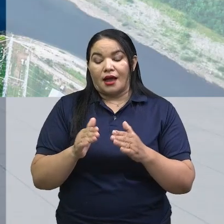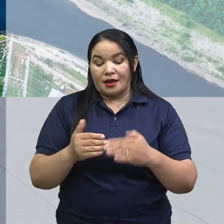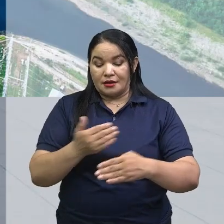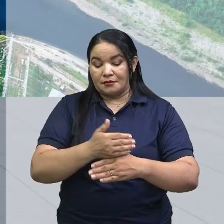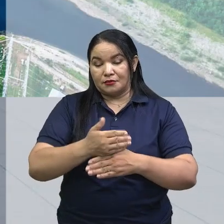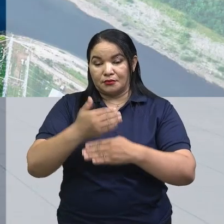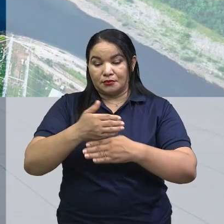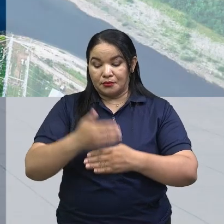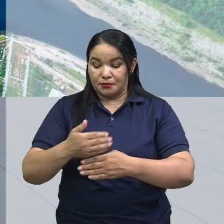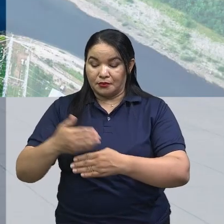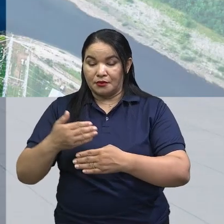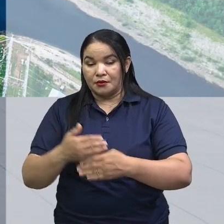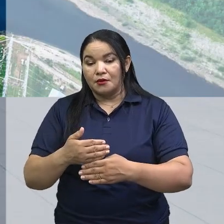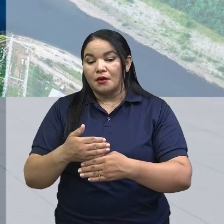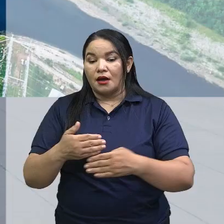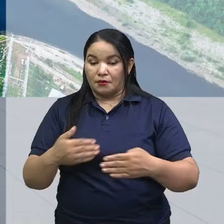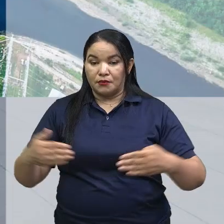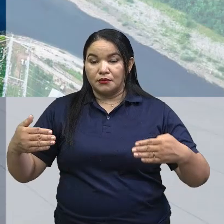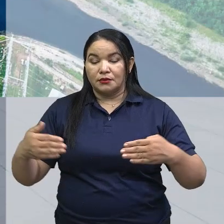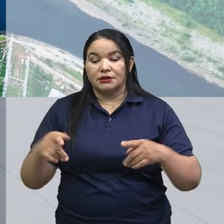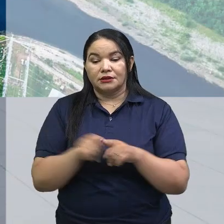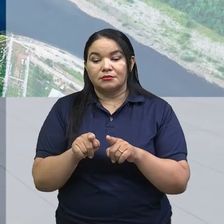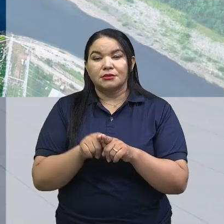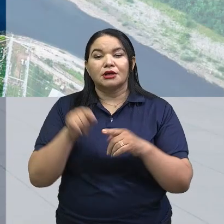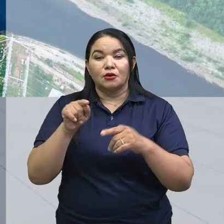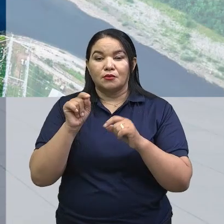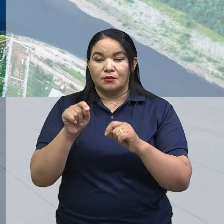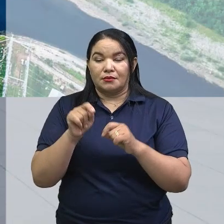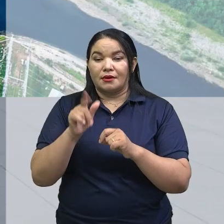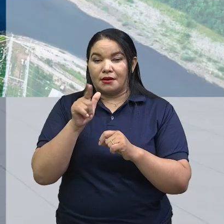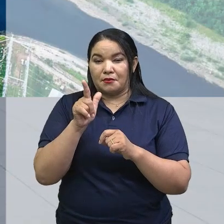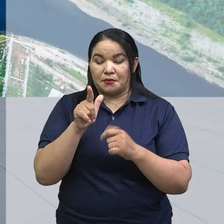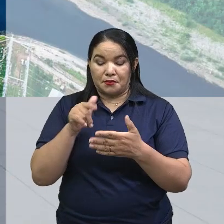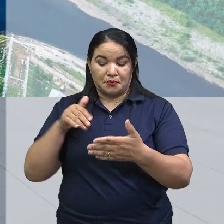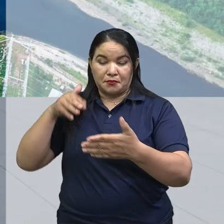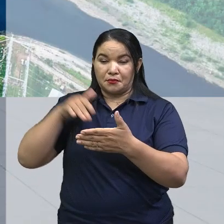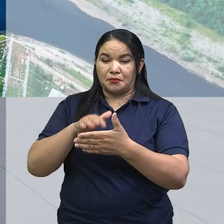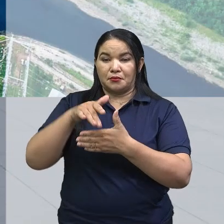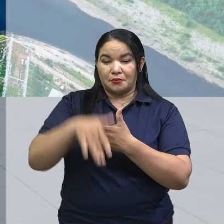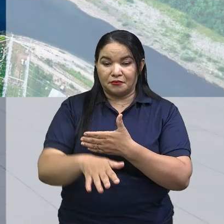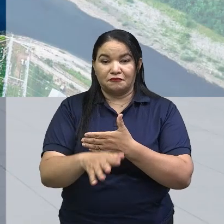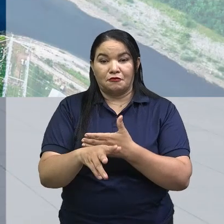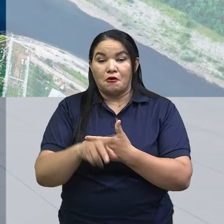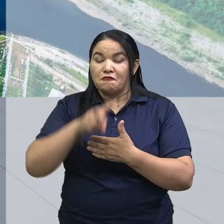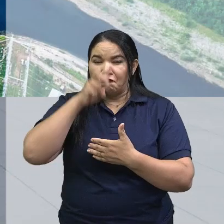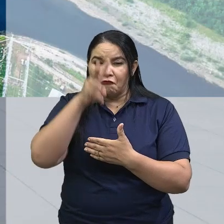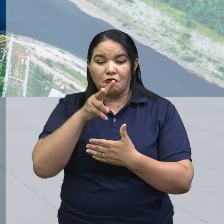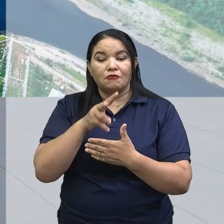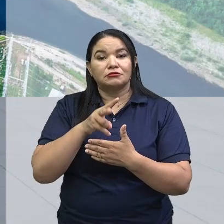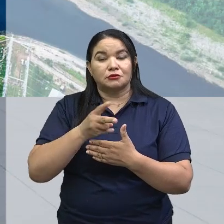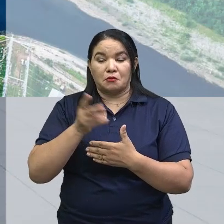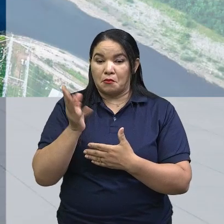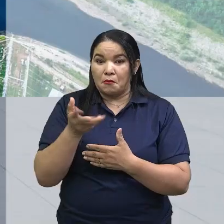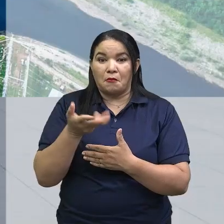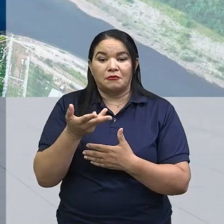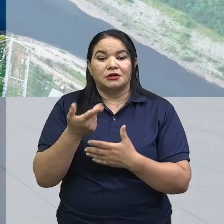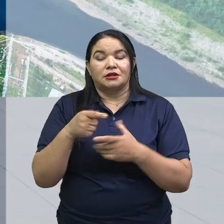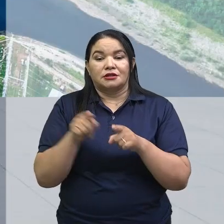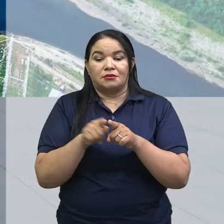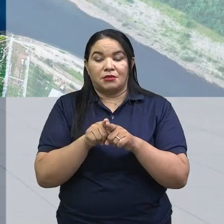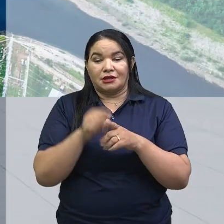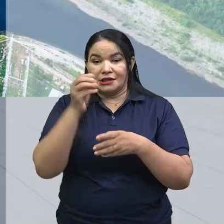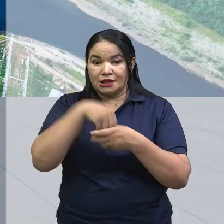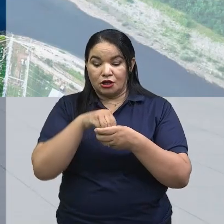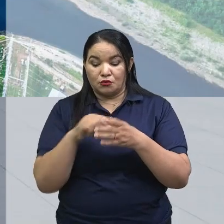barragem, e aí a força das águas descendo, né, quando se abre a comporta da barragem, a força das águas gira uma